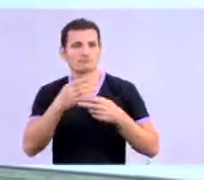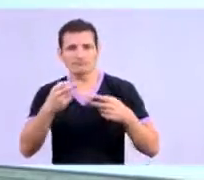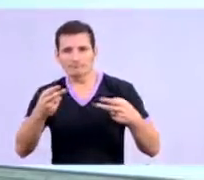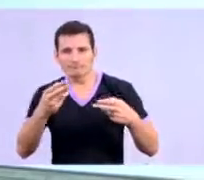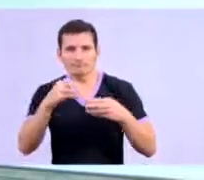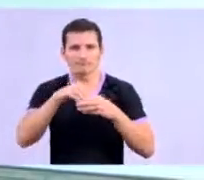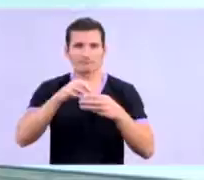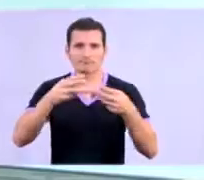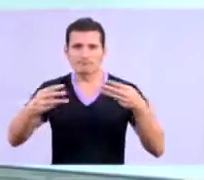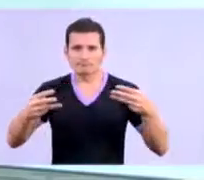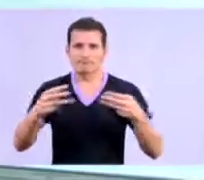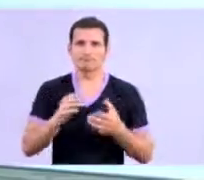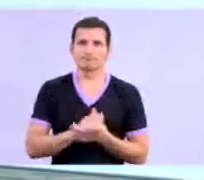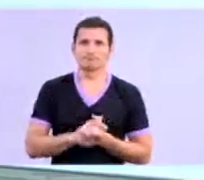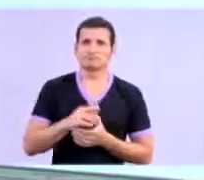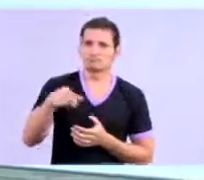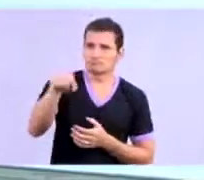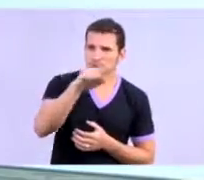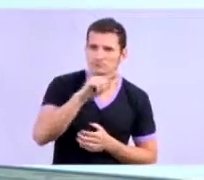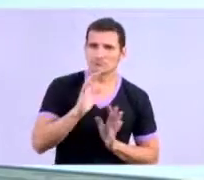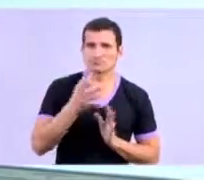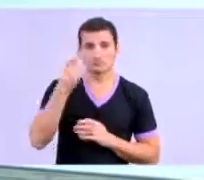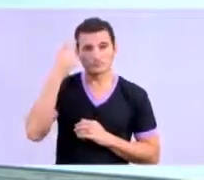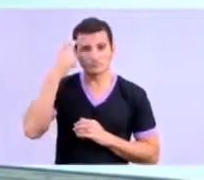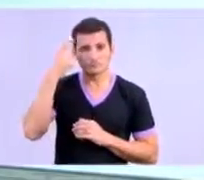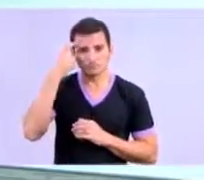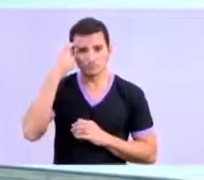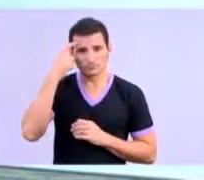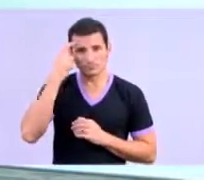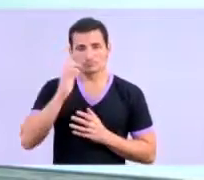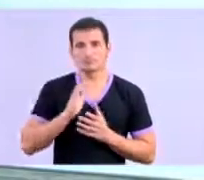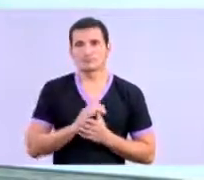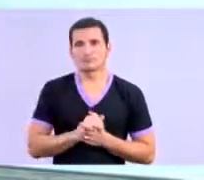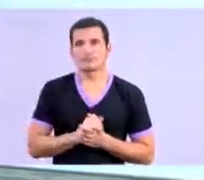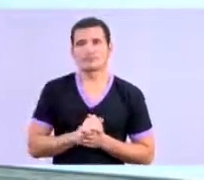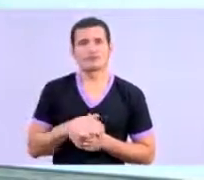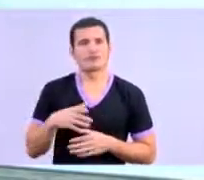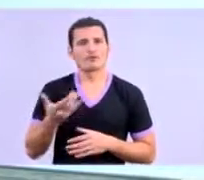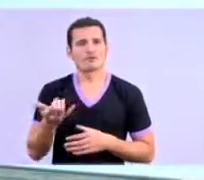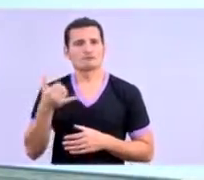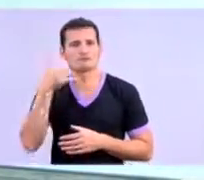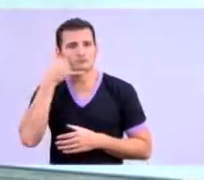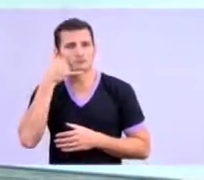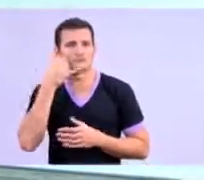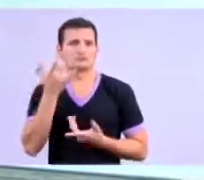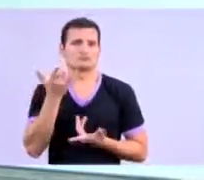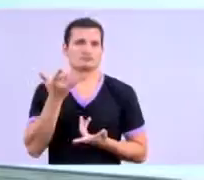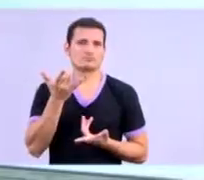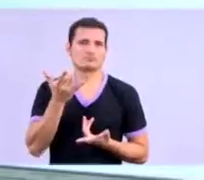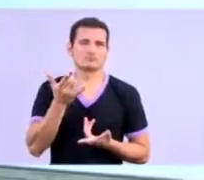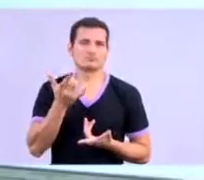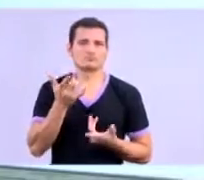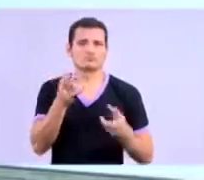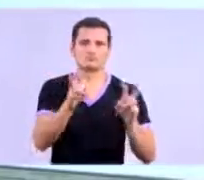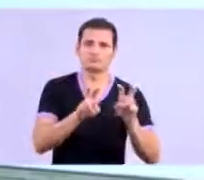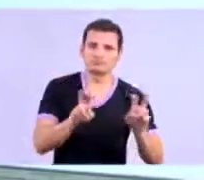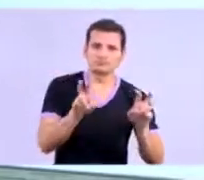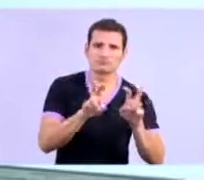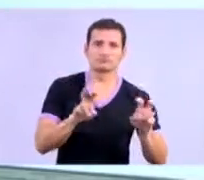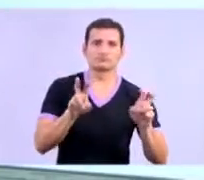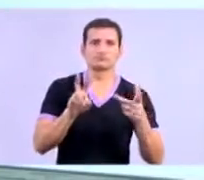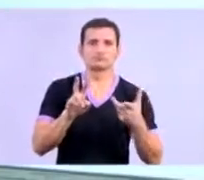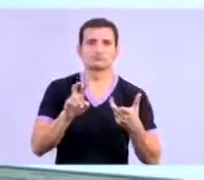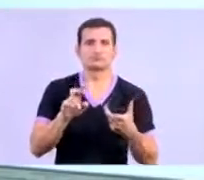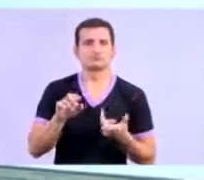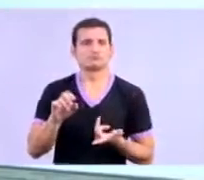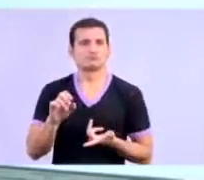redes? Alguém de vocês aí já pensou? Pode ser que alguém falou, meu celular, o smartphone, então o computador, ou então o